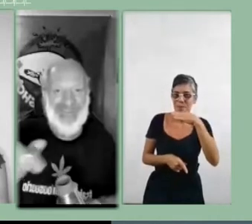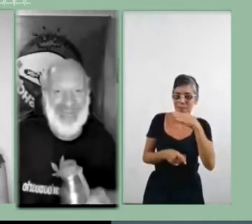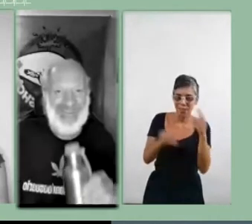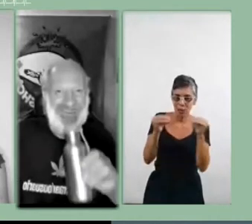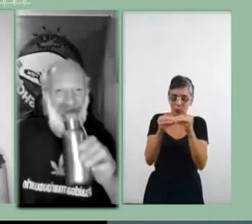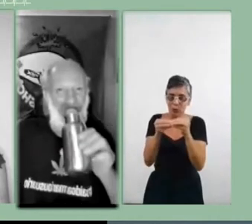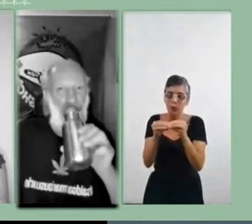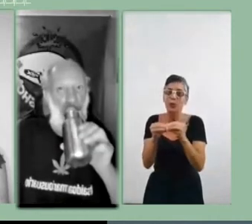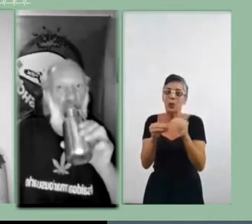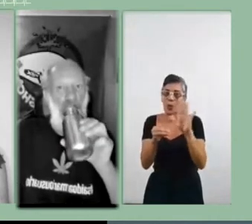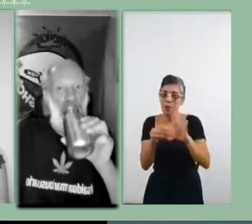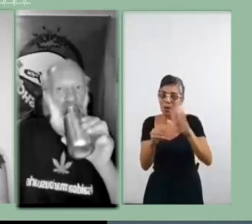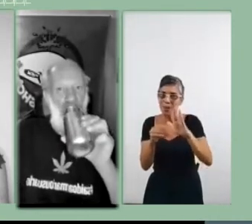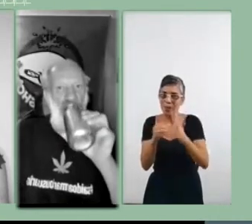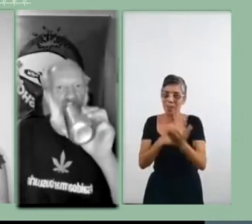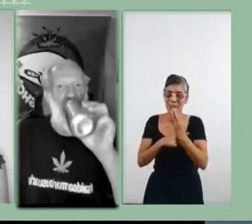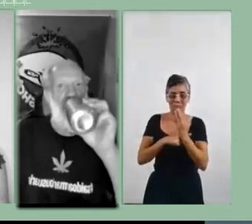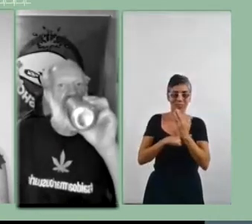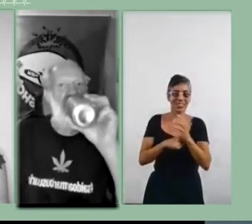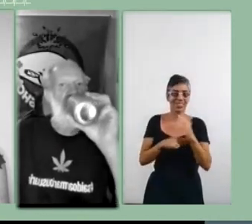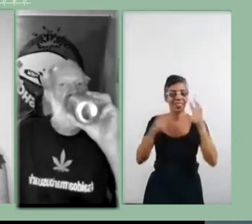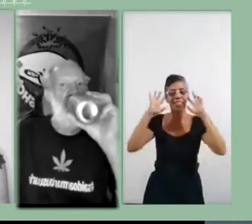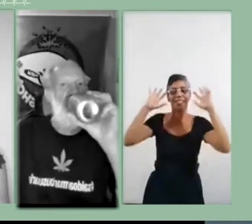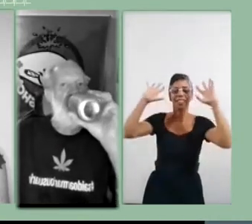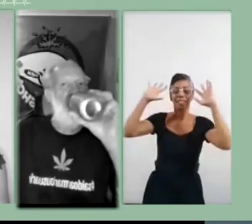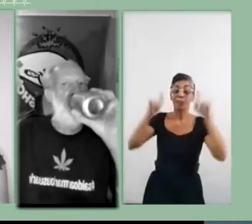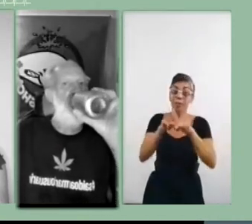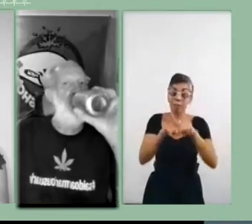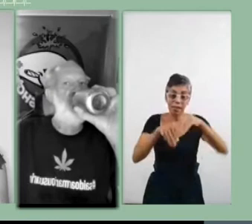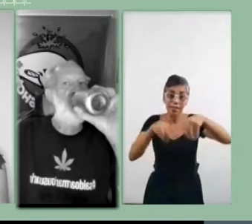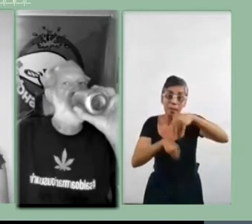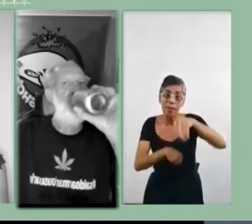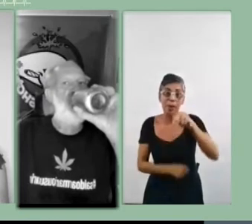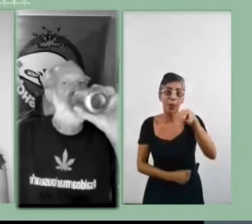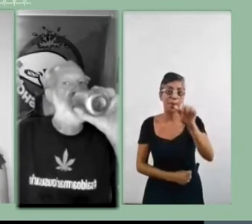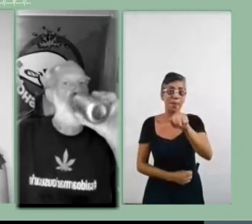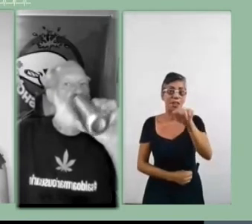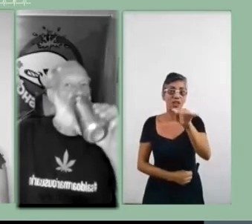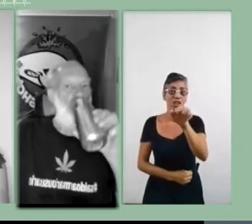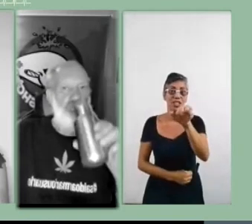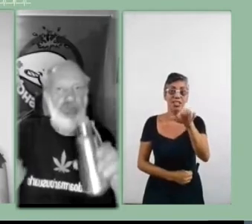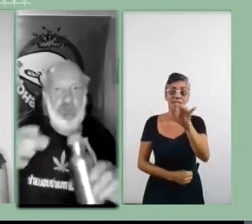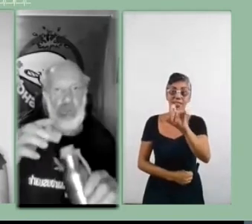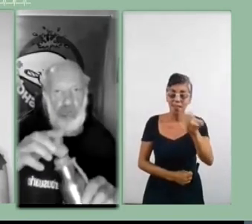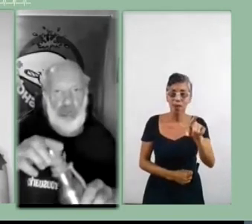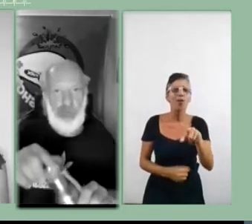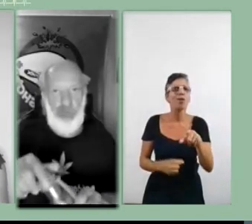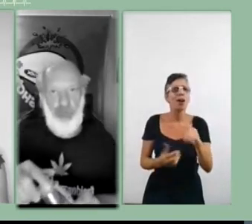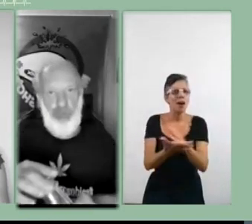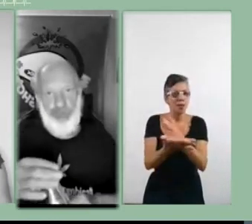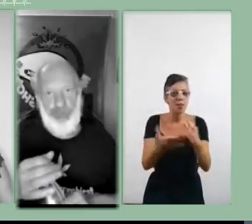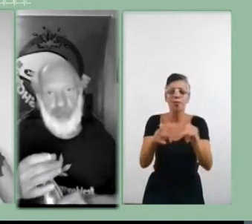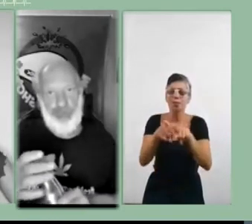em temperos como manjericão e até mesmo em algumas especiarias, né? O cardamomo é rico em mirceno também. Isso foi uma